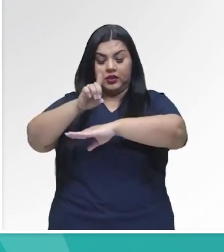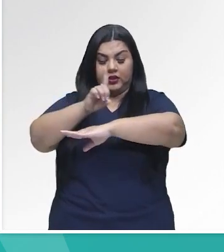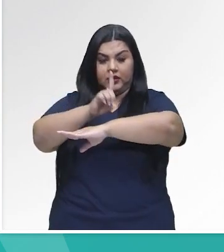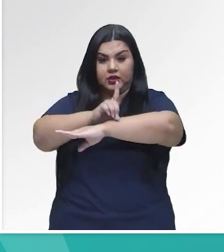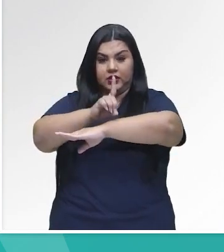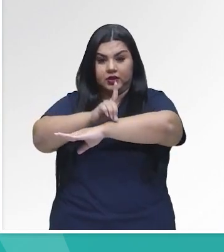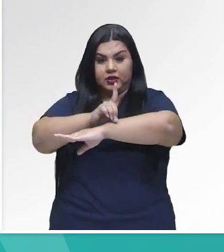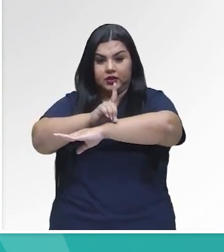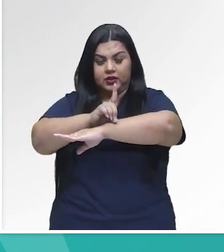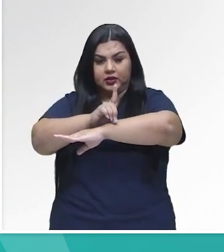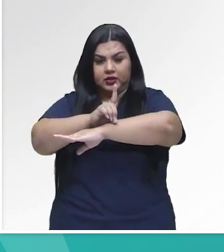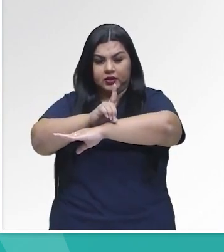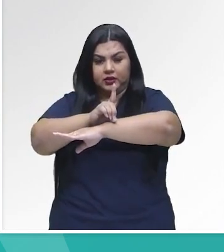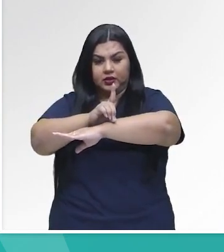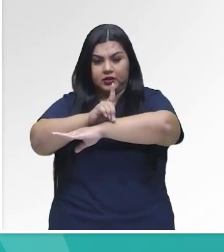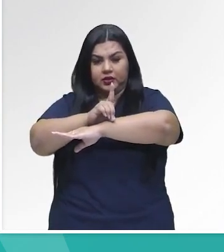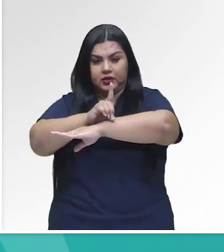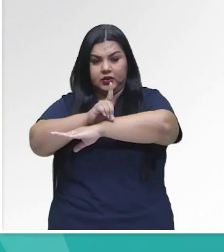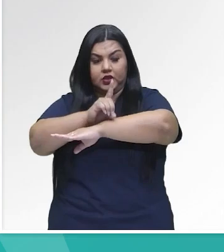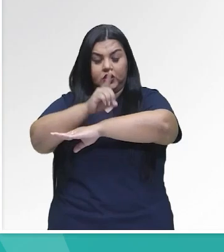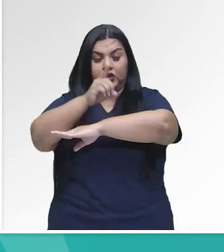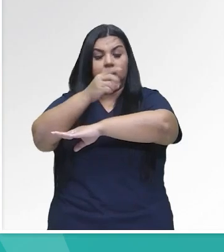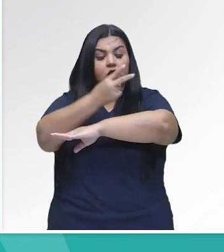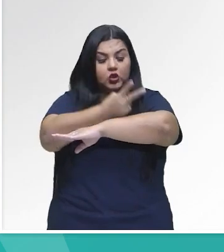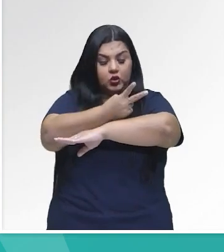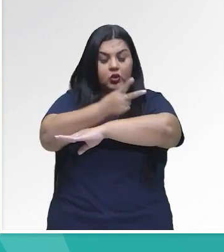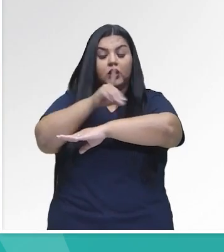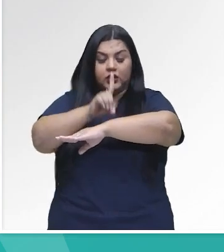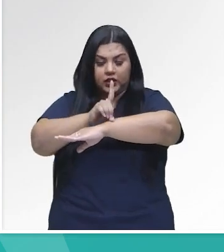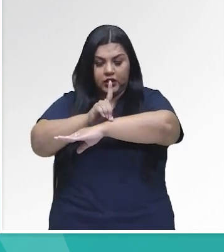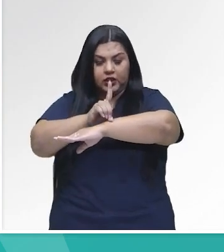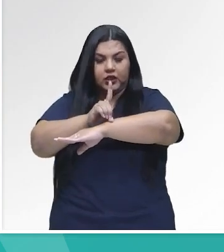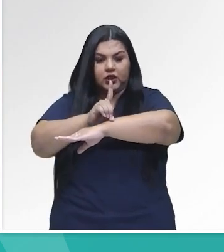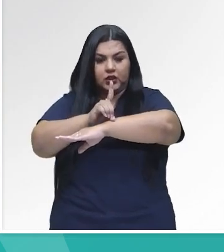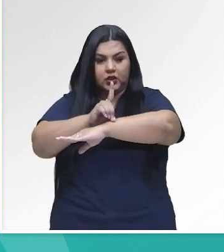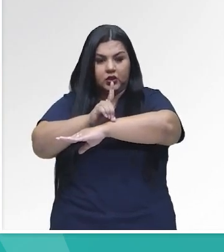na casa D2,